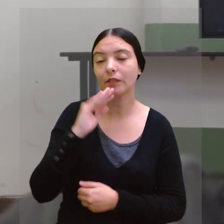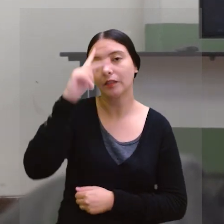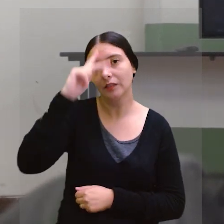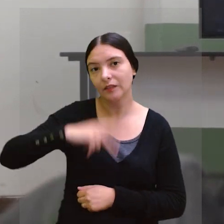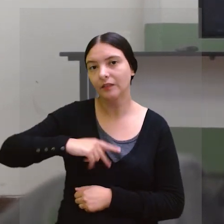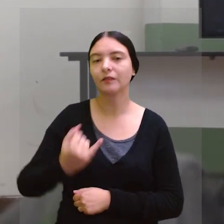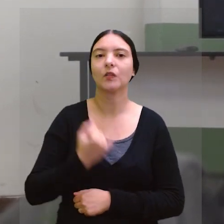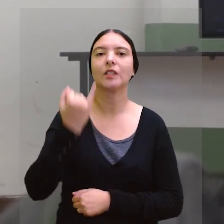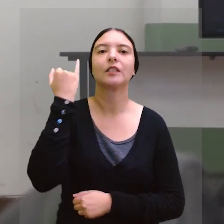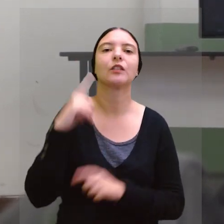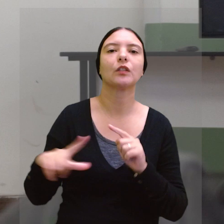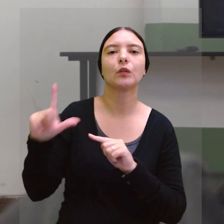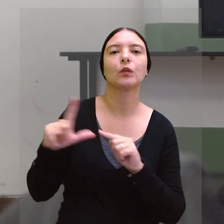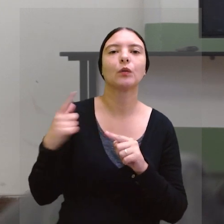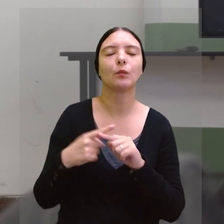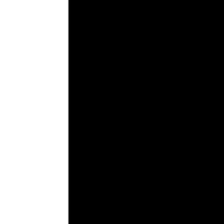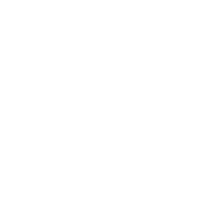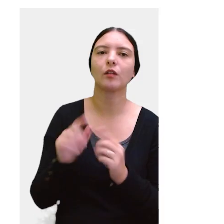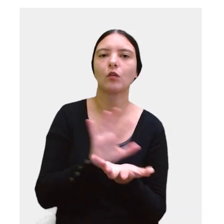está. Pode passar, professor.